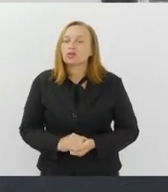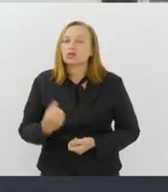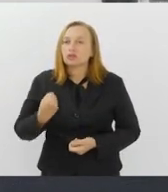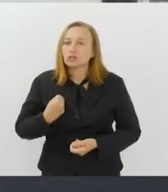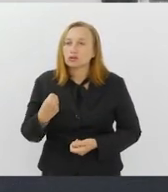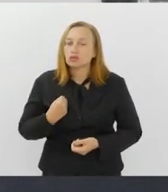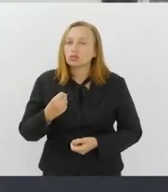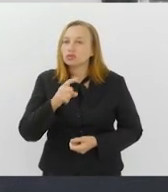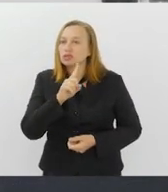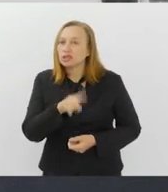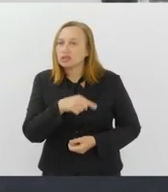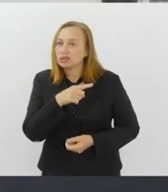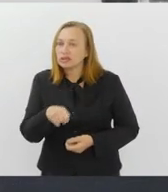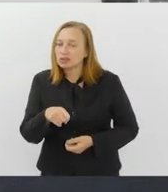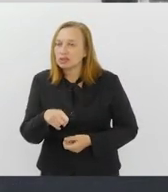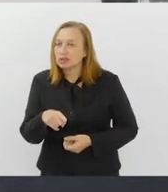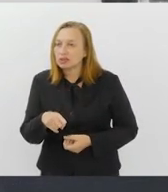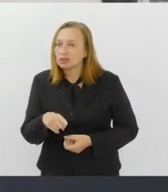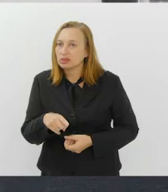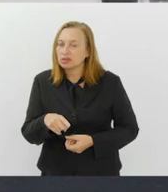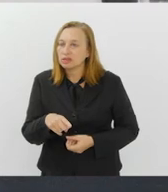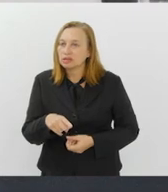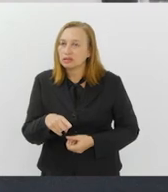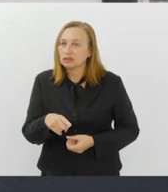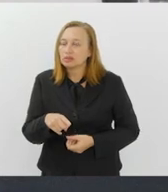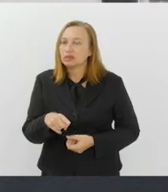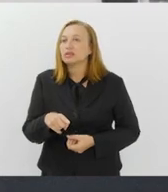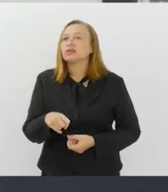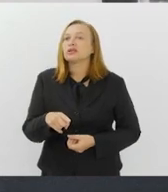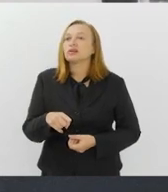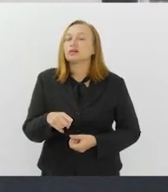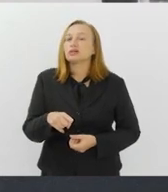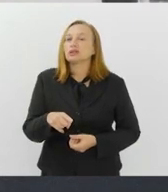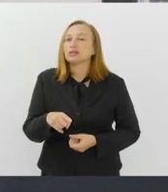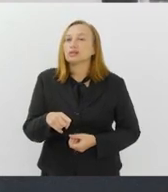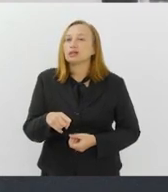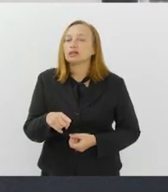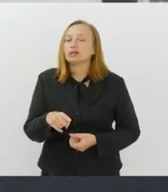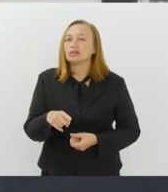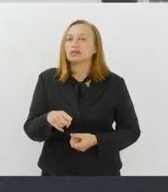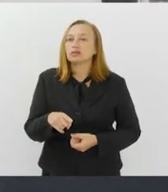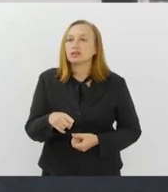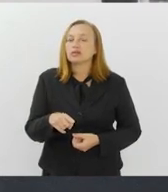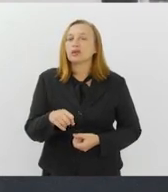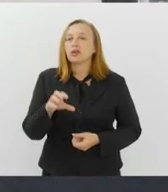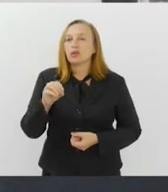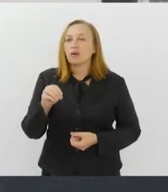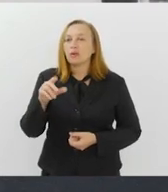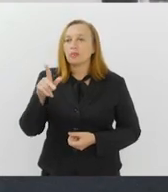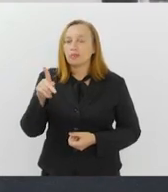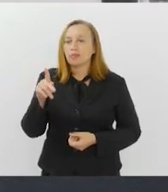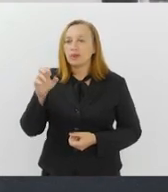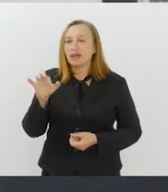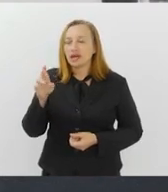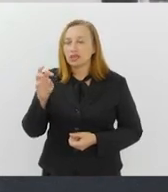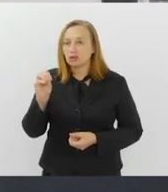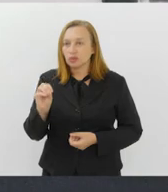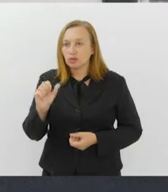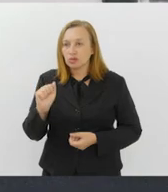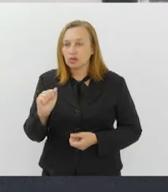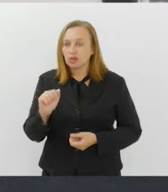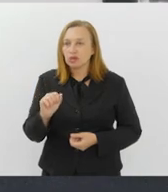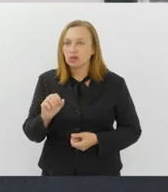de cancelamentos unilaterais por autor da iniciativa do cancelamento, operadora ou beneficiário, e por tipo